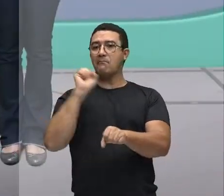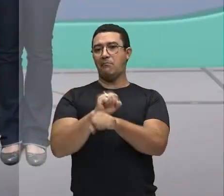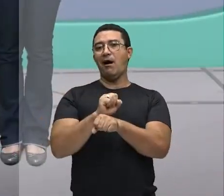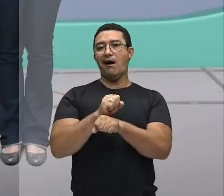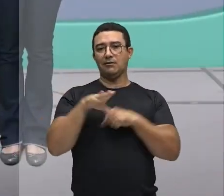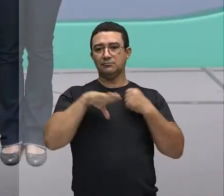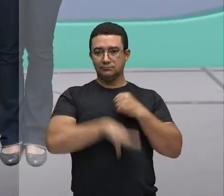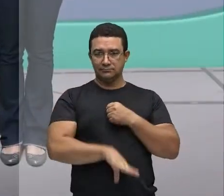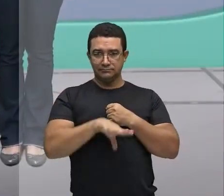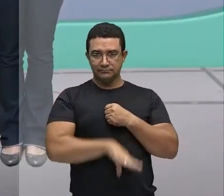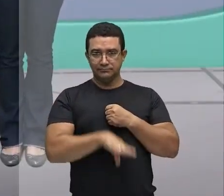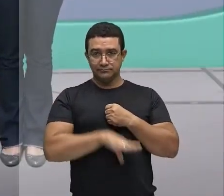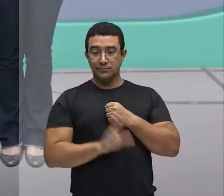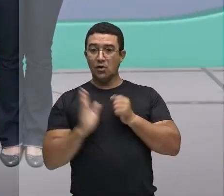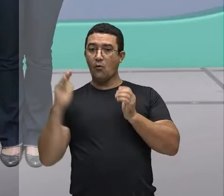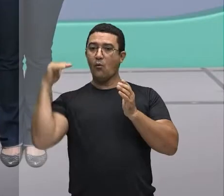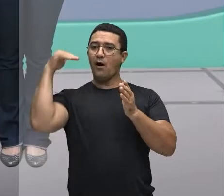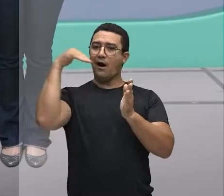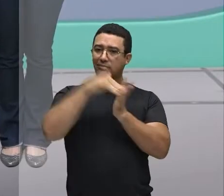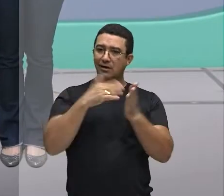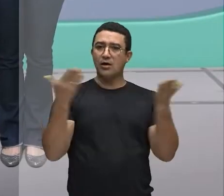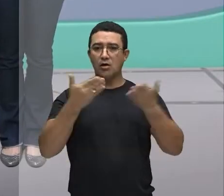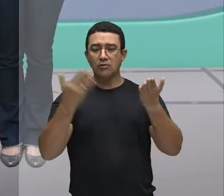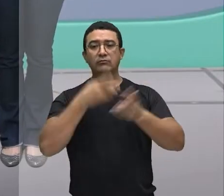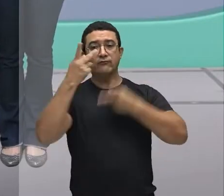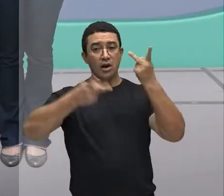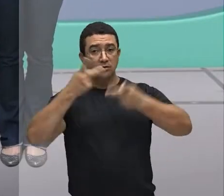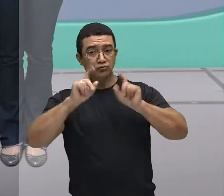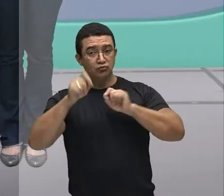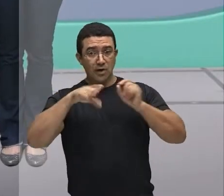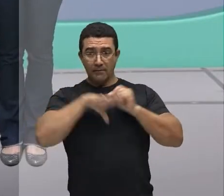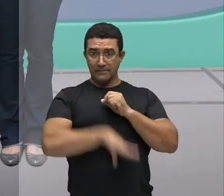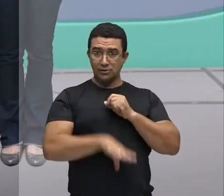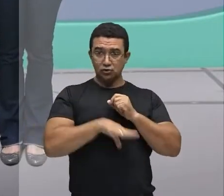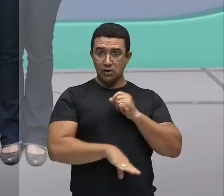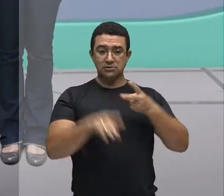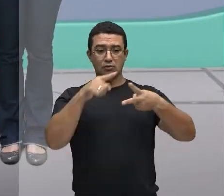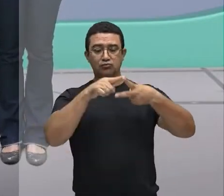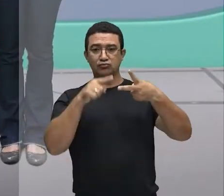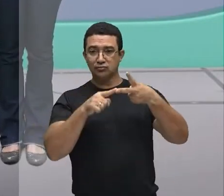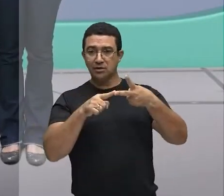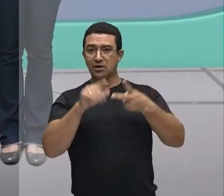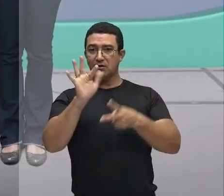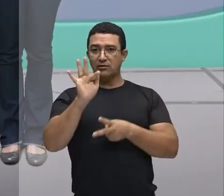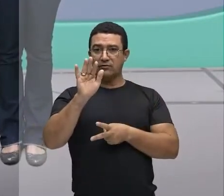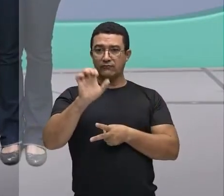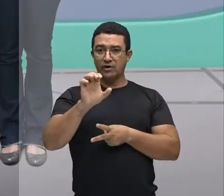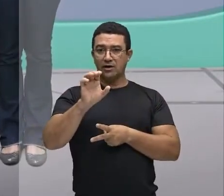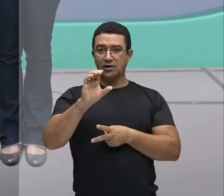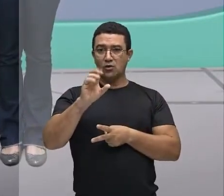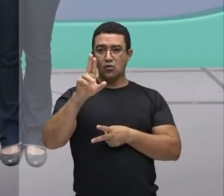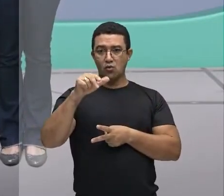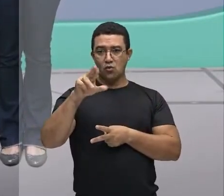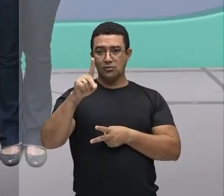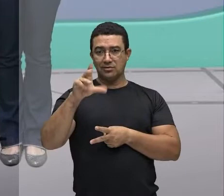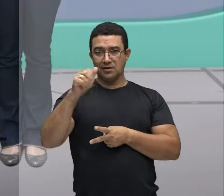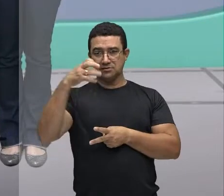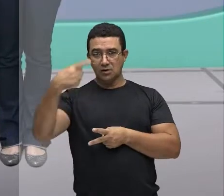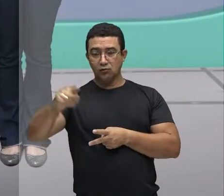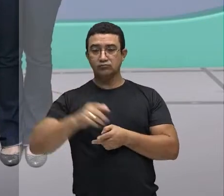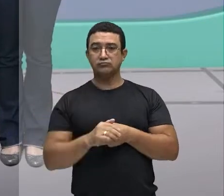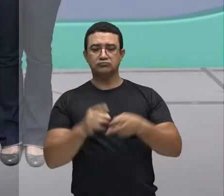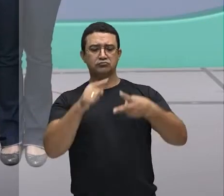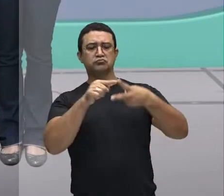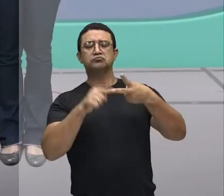Falamos até aqui sobre menstruação e fecundação. E para entender melhor esses dois fenômenos, a gente precisa entender como